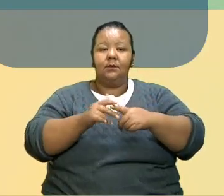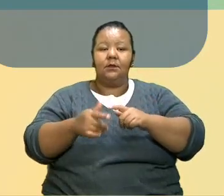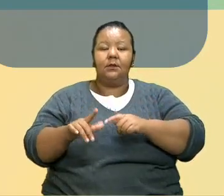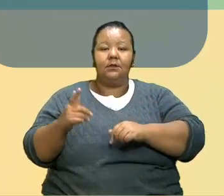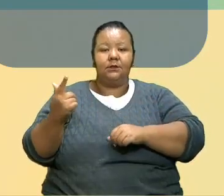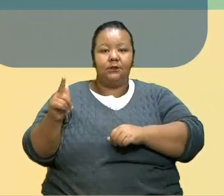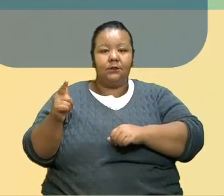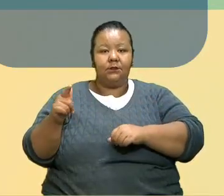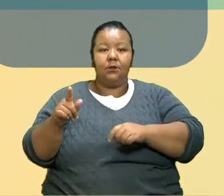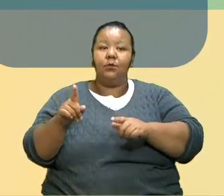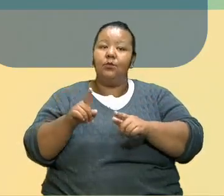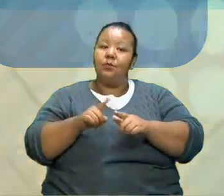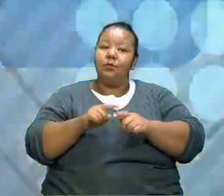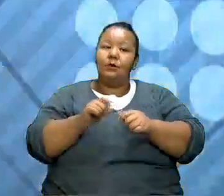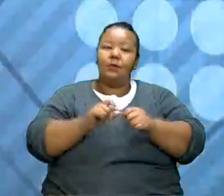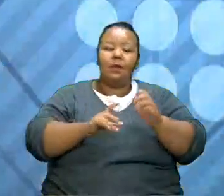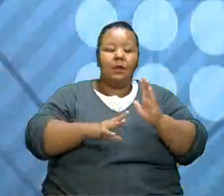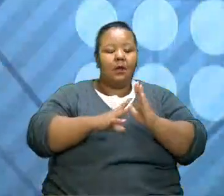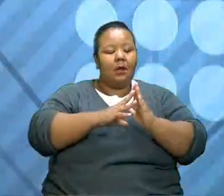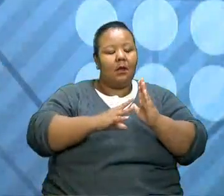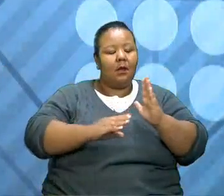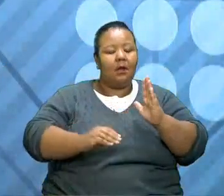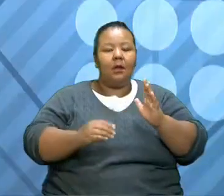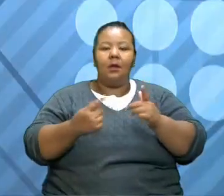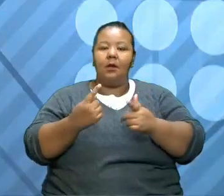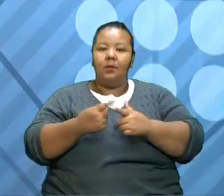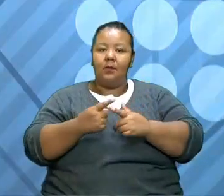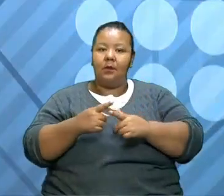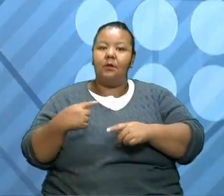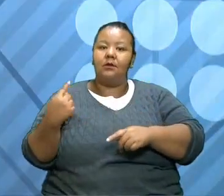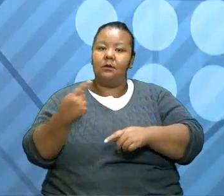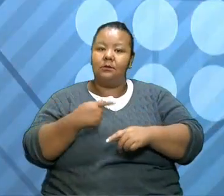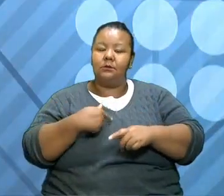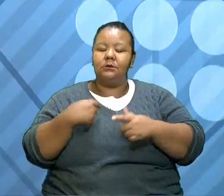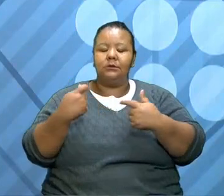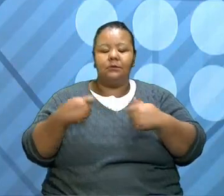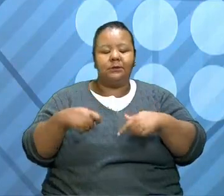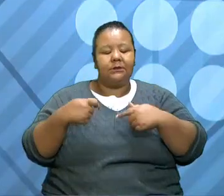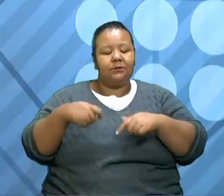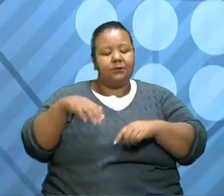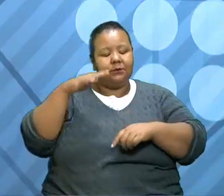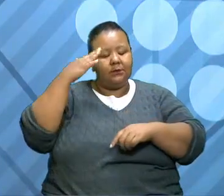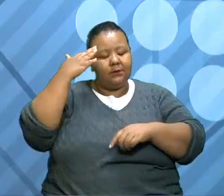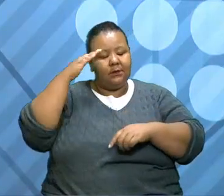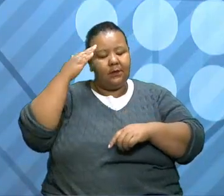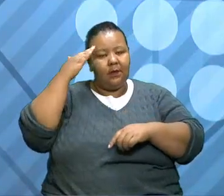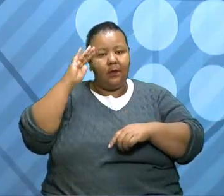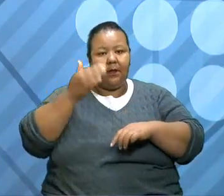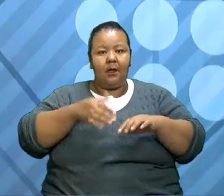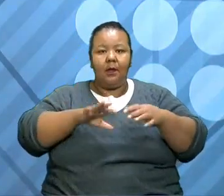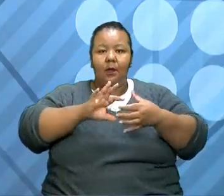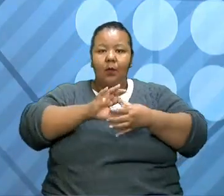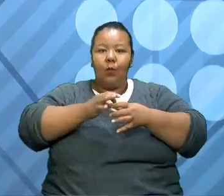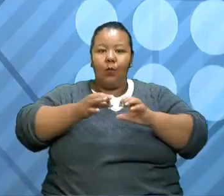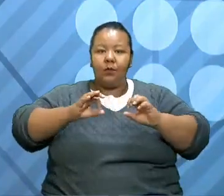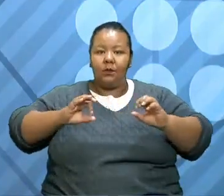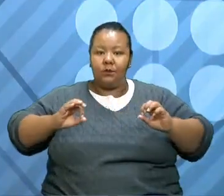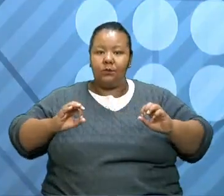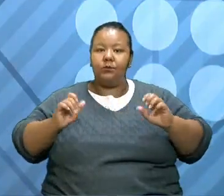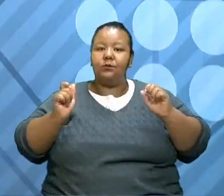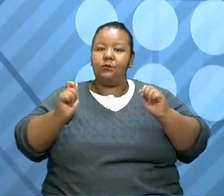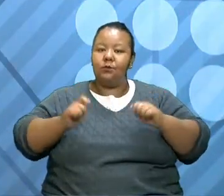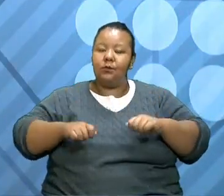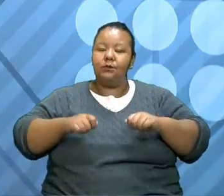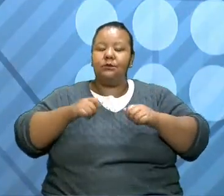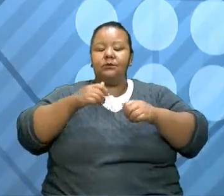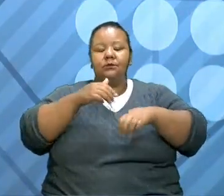tendências, porque nós precisamos entender esse contexto para que a gente possa introduzir no momento que nós